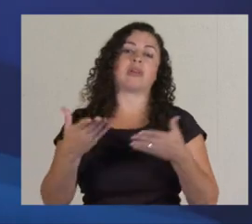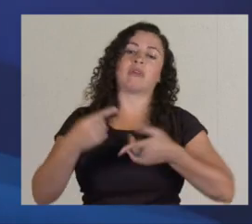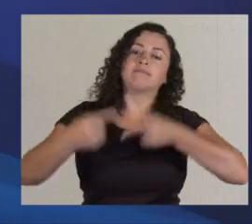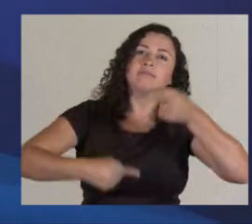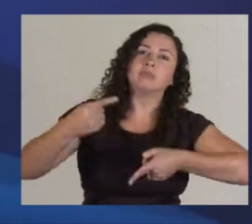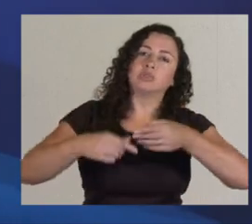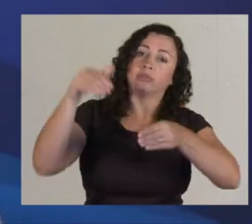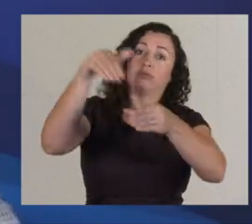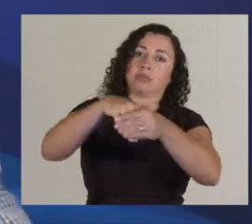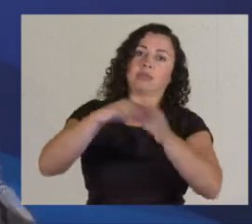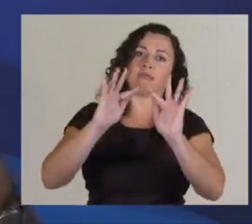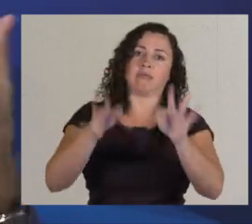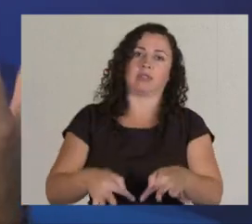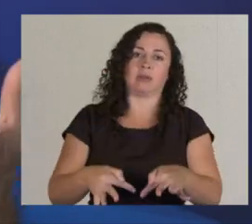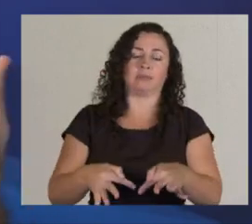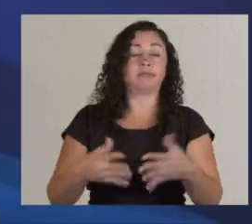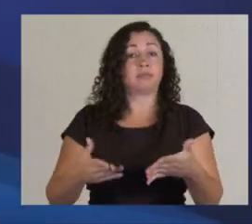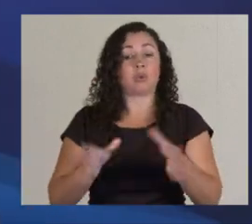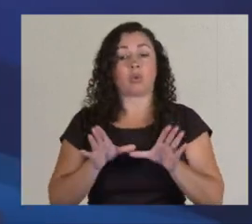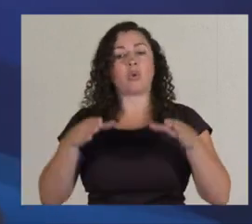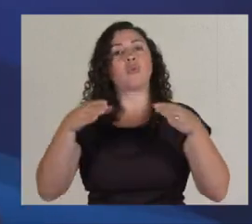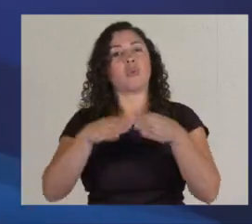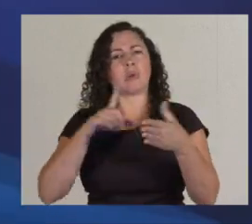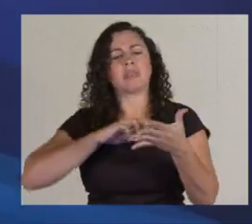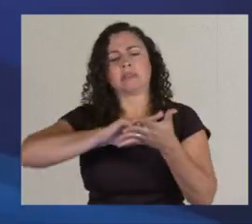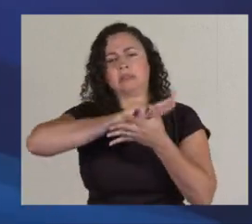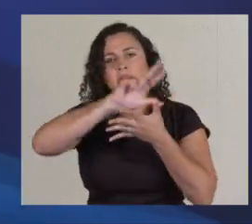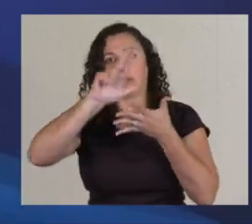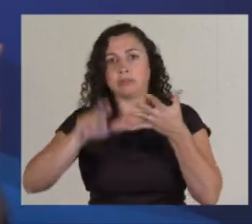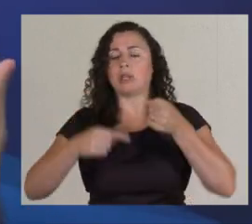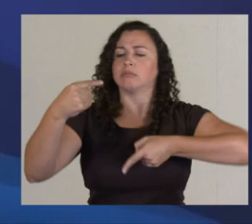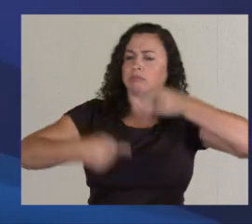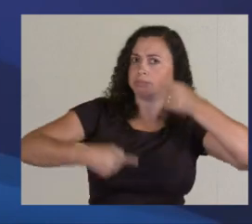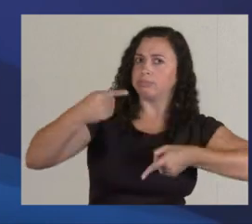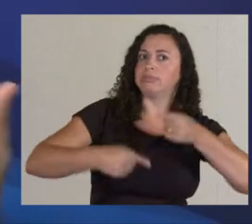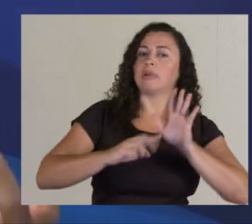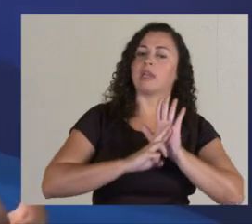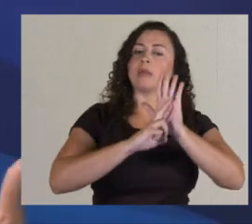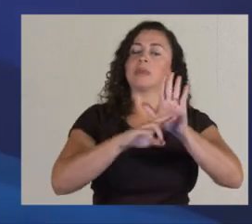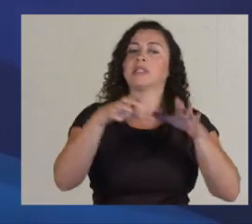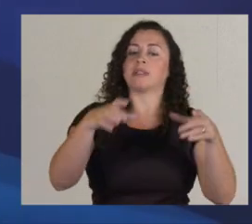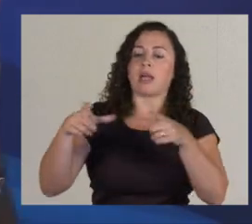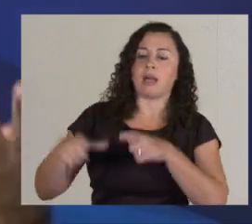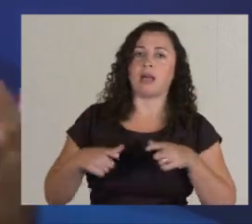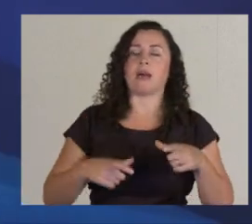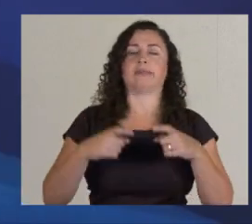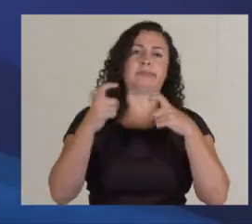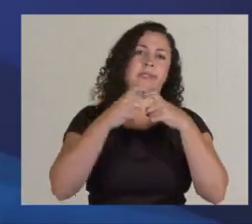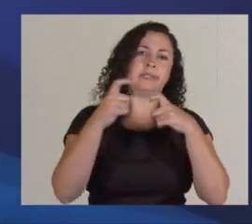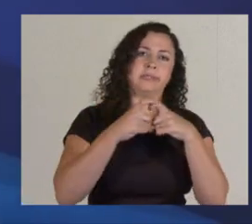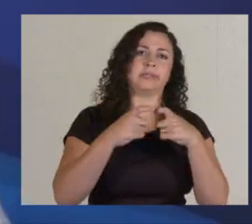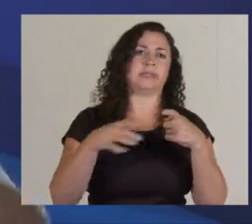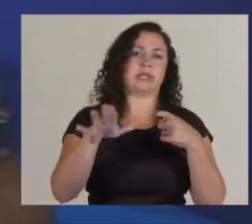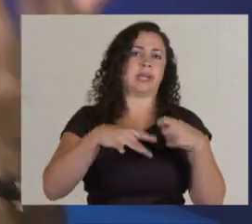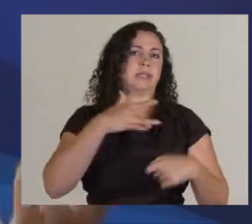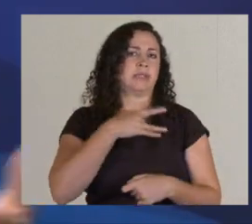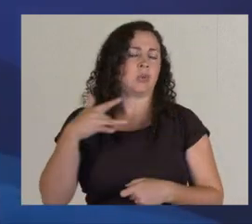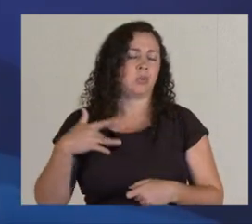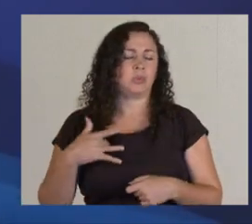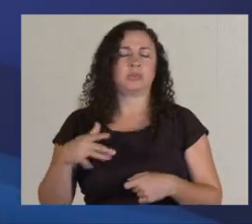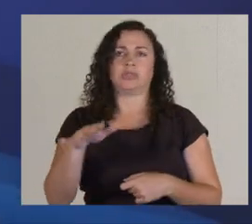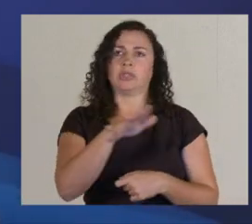bastante diversa, mas ela entende e tem a representatividade das diversas áreas, da medicina, né, das